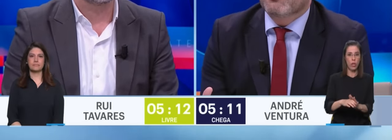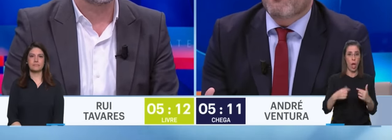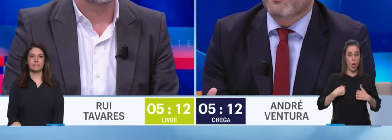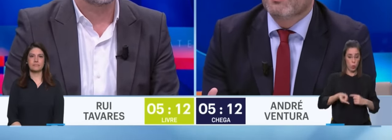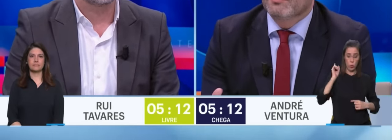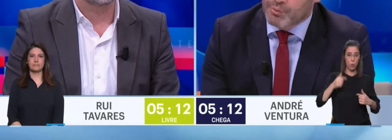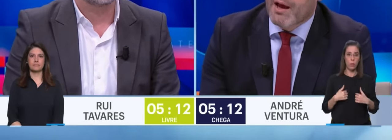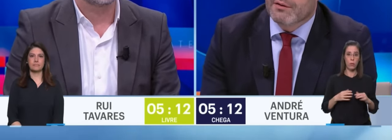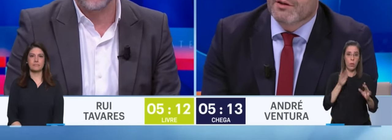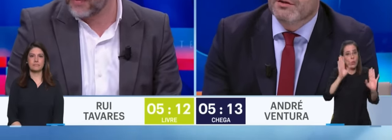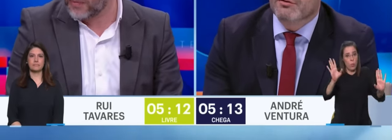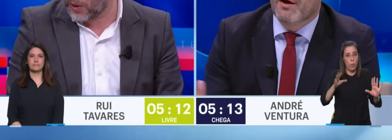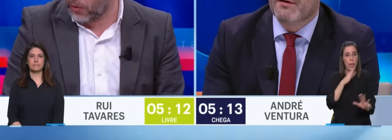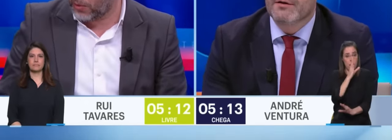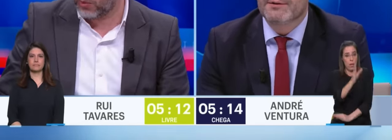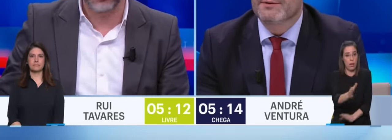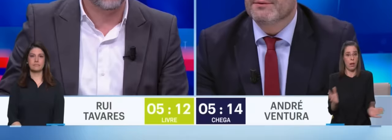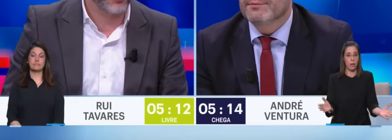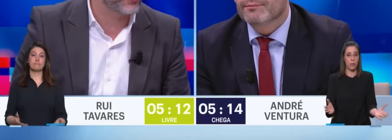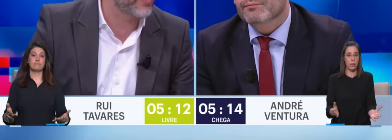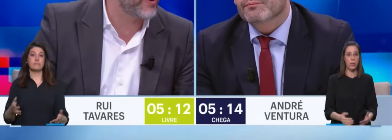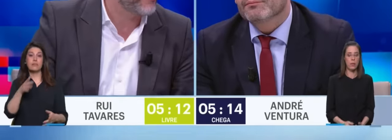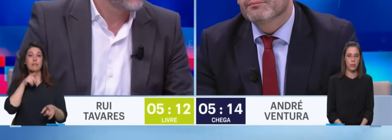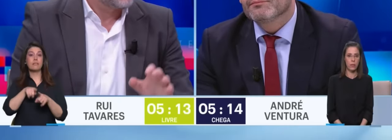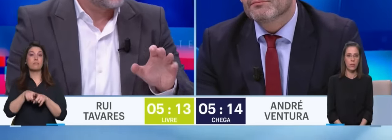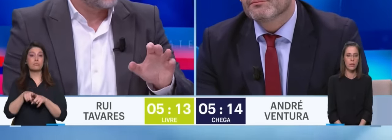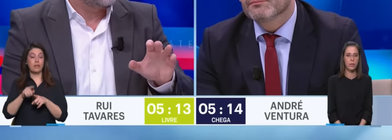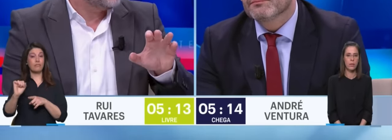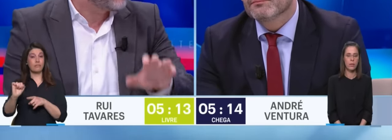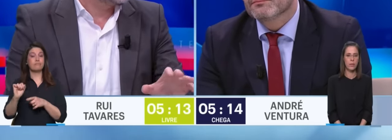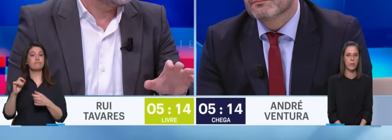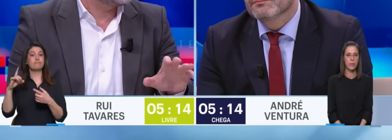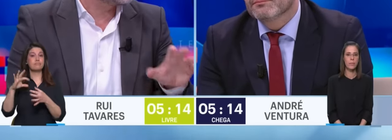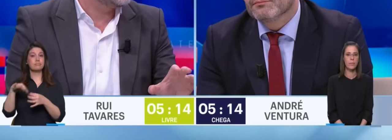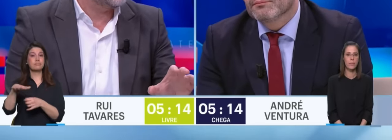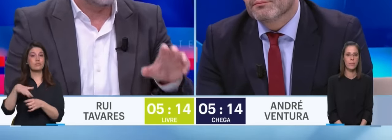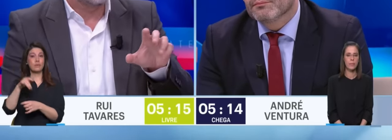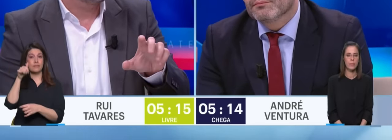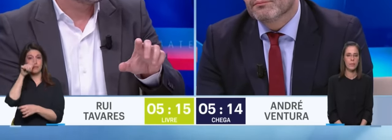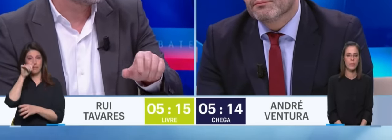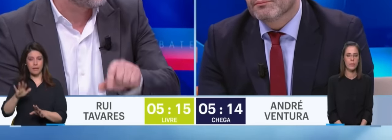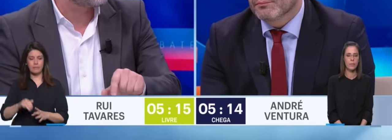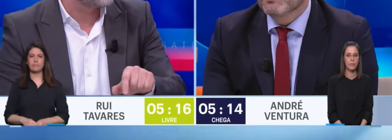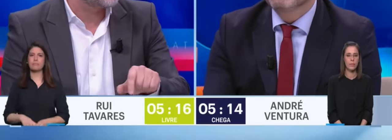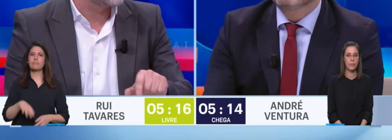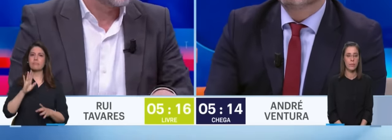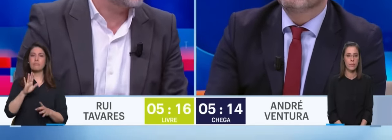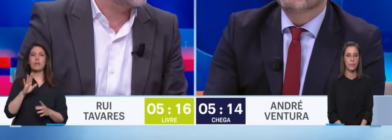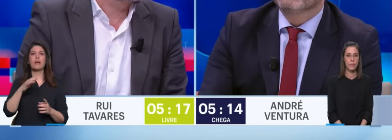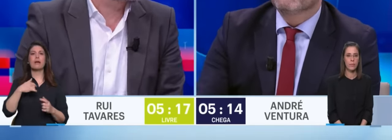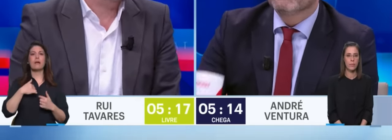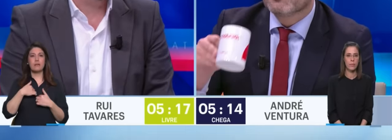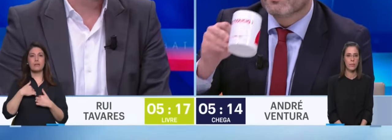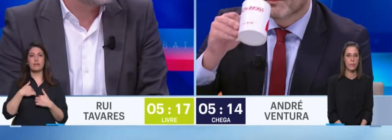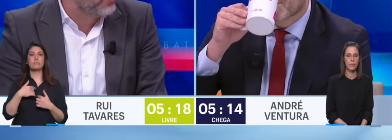de certeza Rui Tavares desculpe lá dizer-lhe isto não é senhor Deputado por Santarém e incoerência seria eu não defender a criação